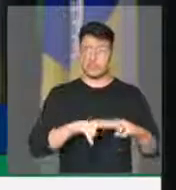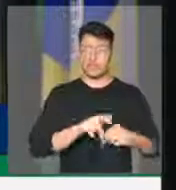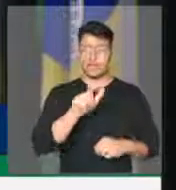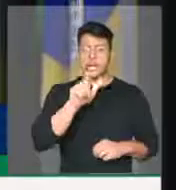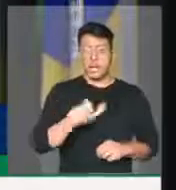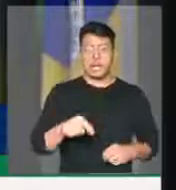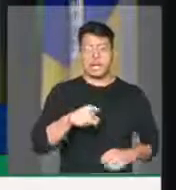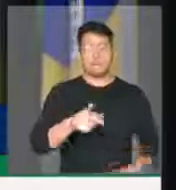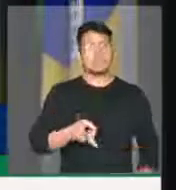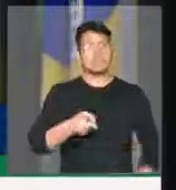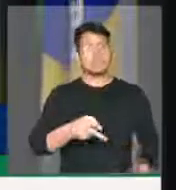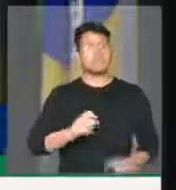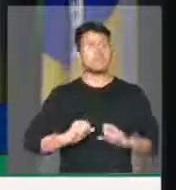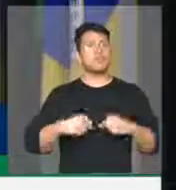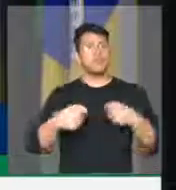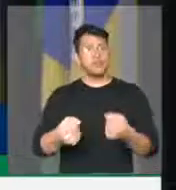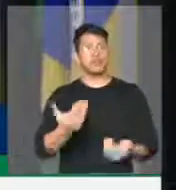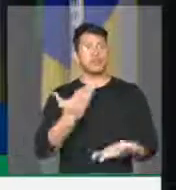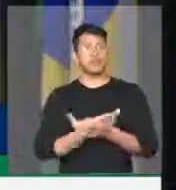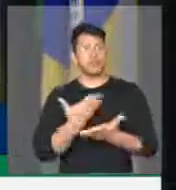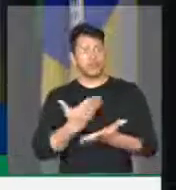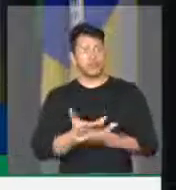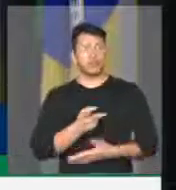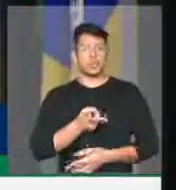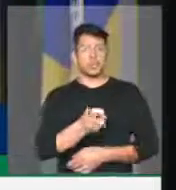estudiosa, muito dedicada. Eu